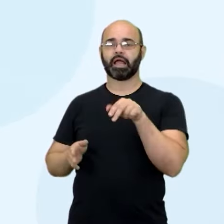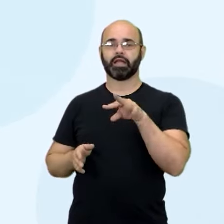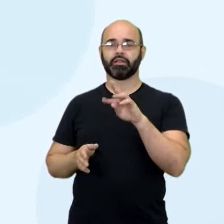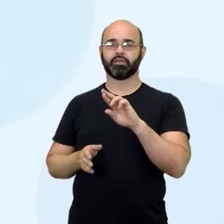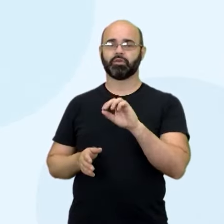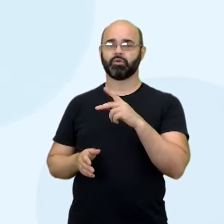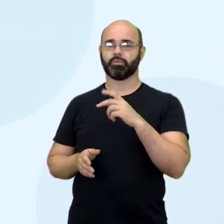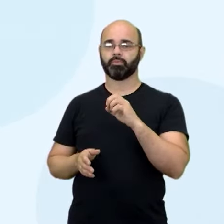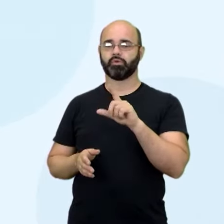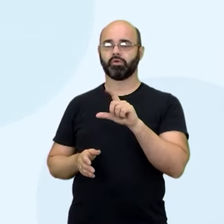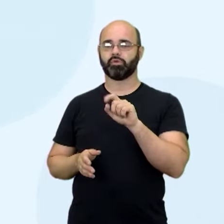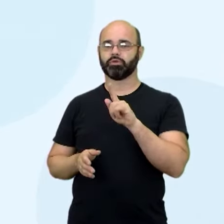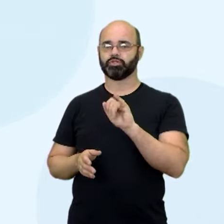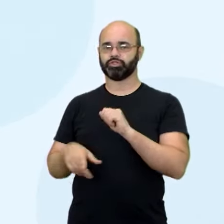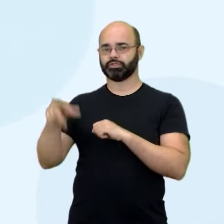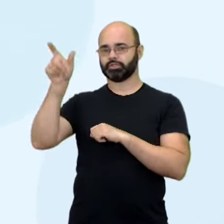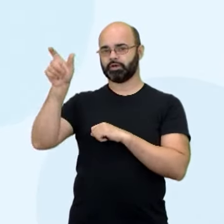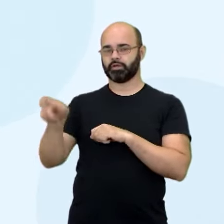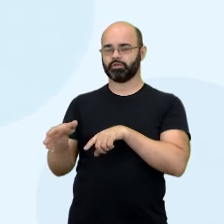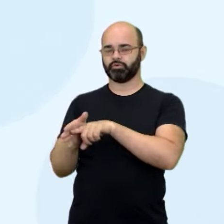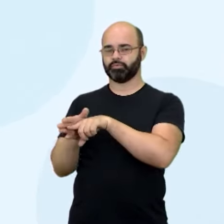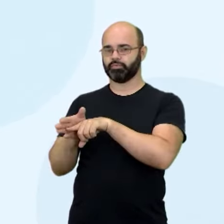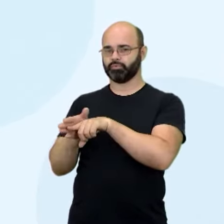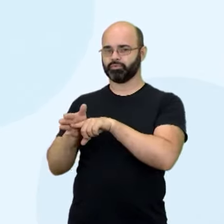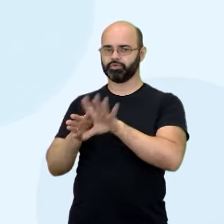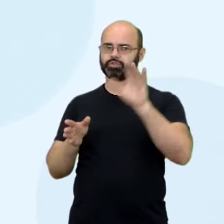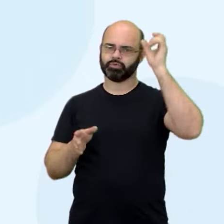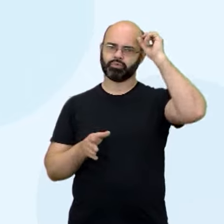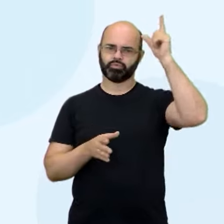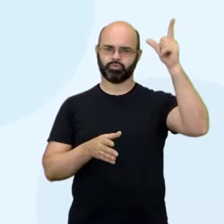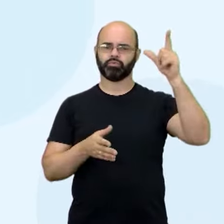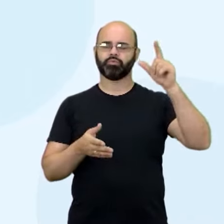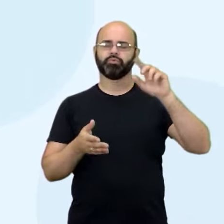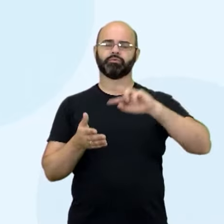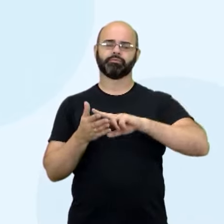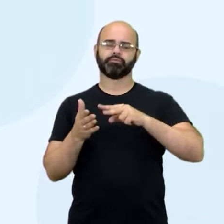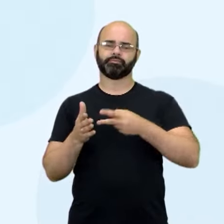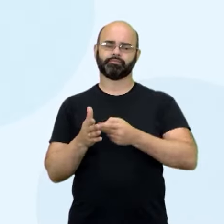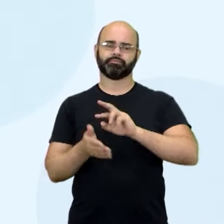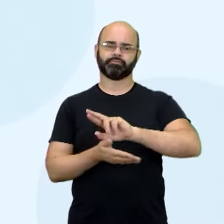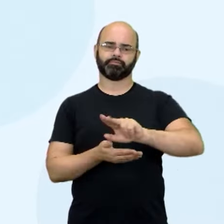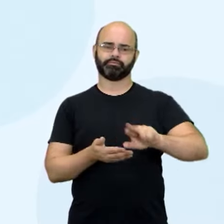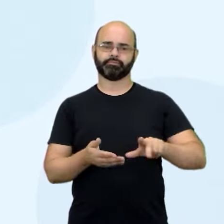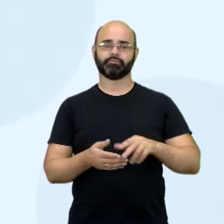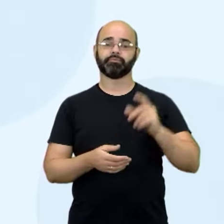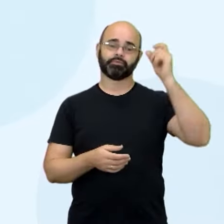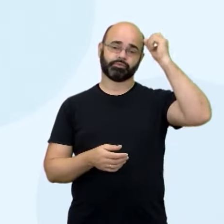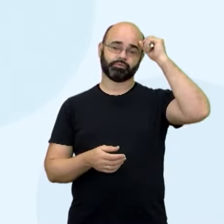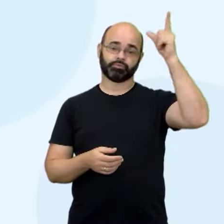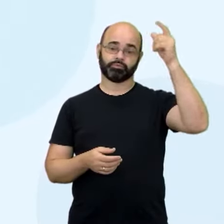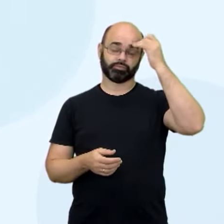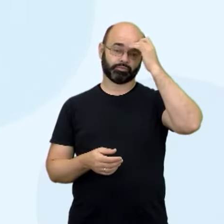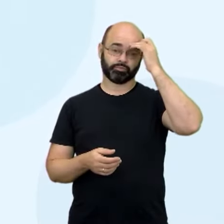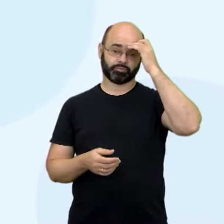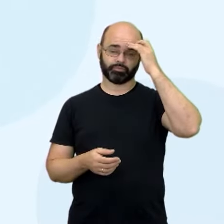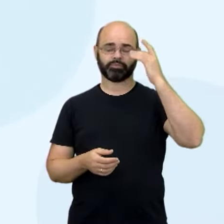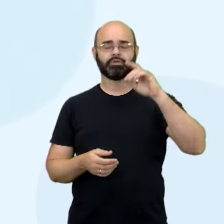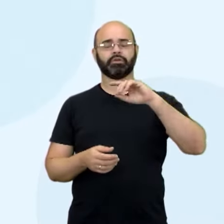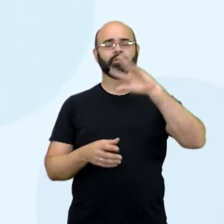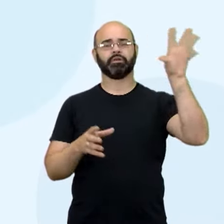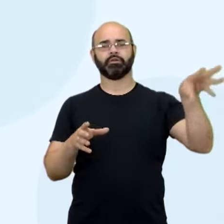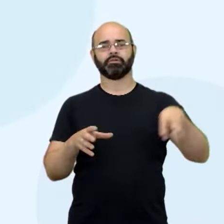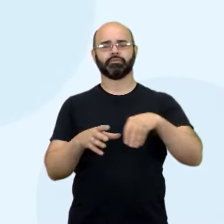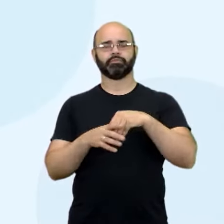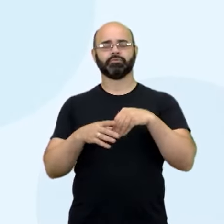diversas definições sobre o que é cultura, tá? Então, nós deixamos essa definição que cultura é todo aquele complexo que inclui o